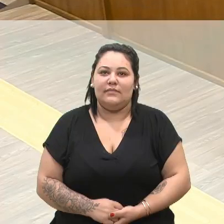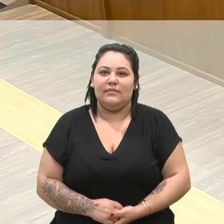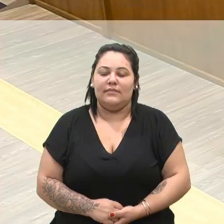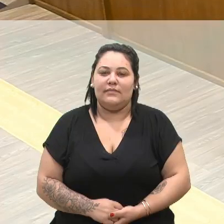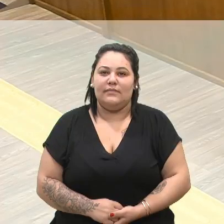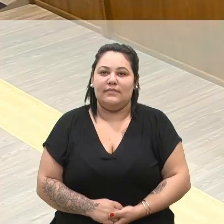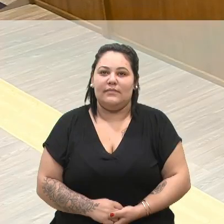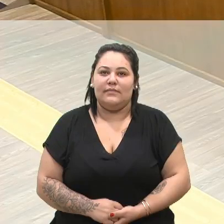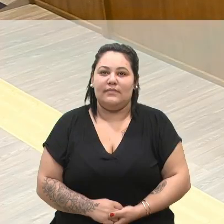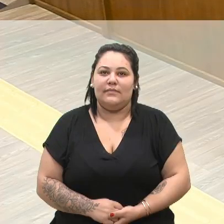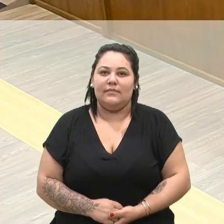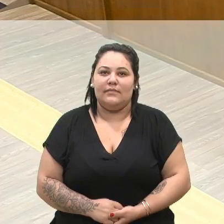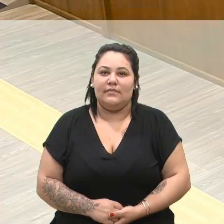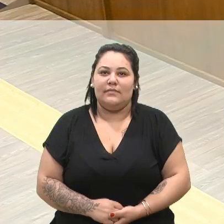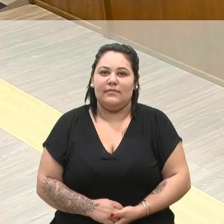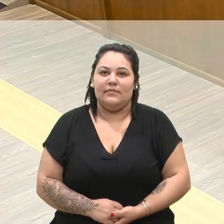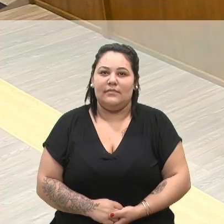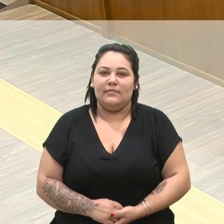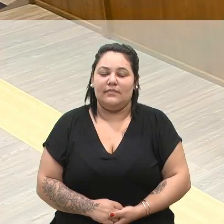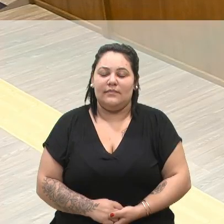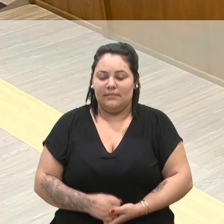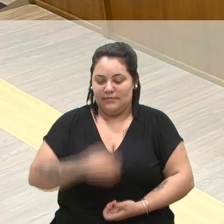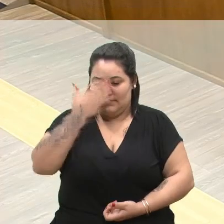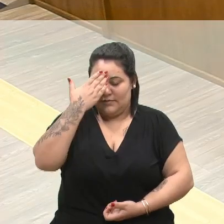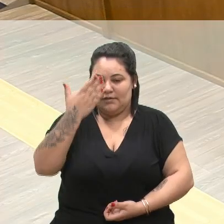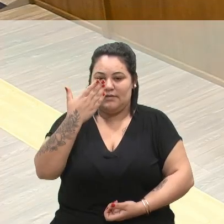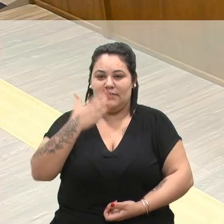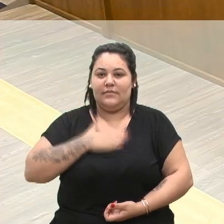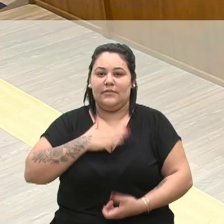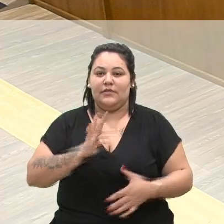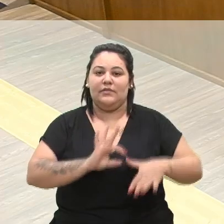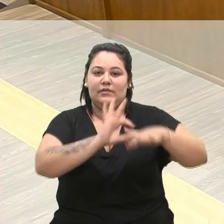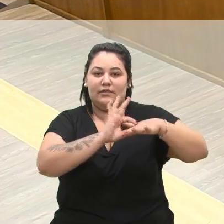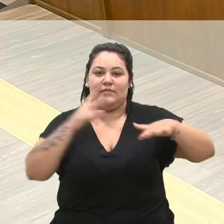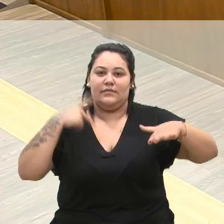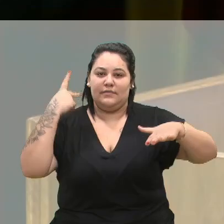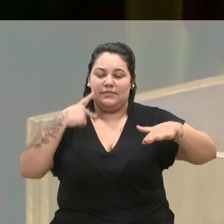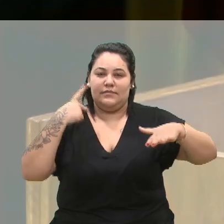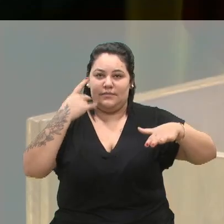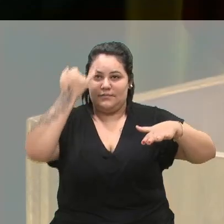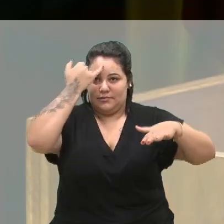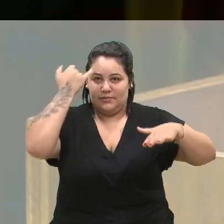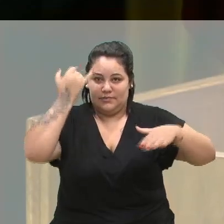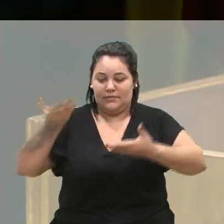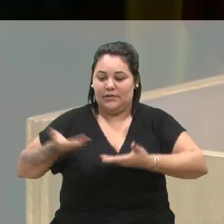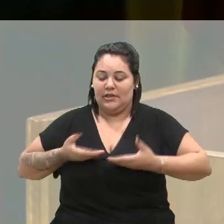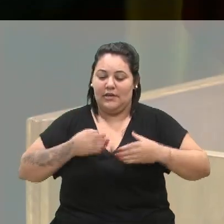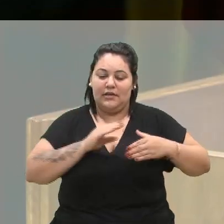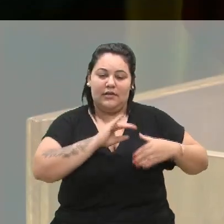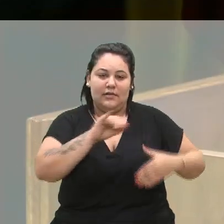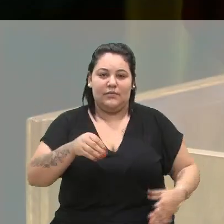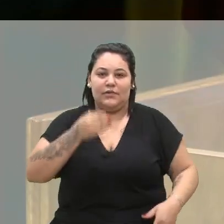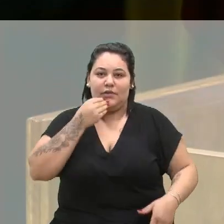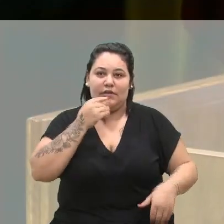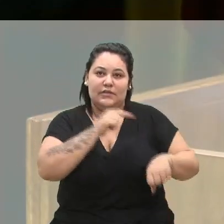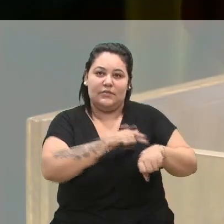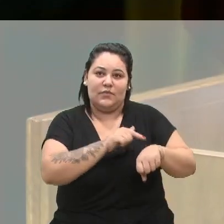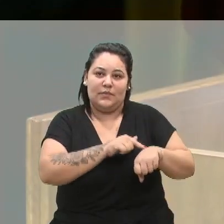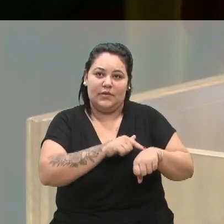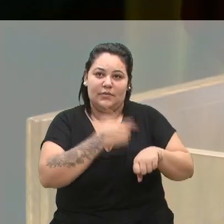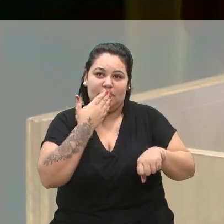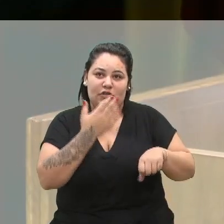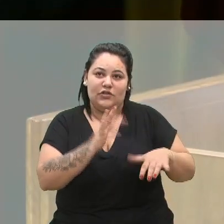Obrigado, meu líder, vereador Zé D'Ambrós, por me oportunizar este momento de declaração de